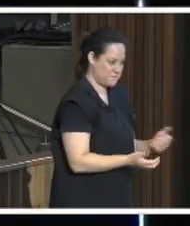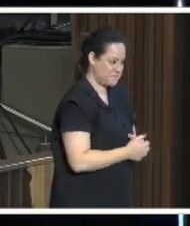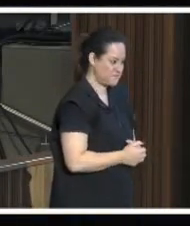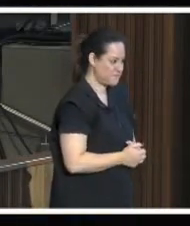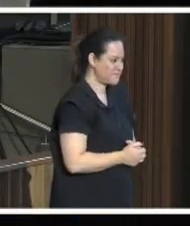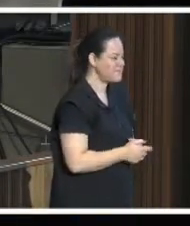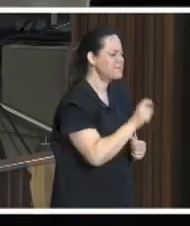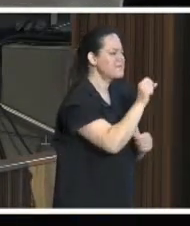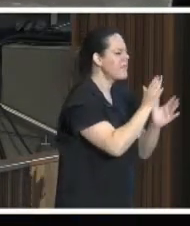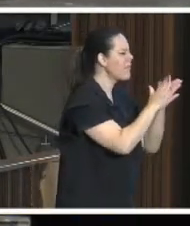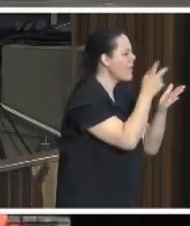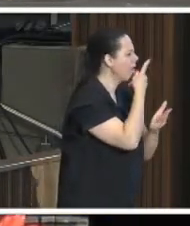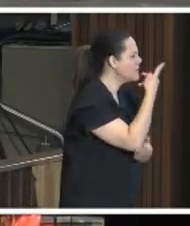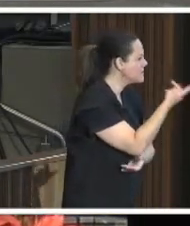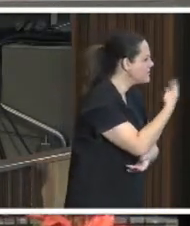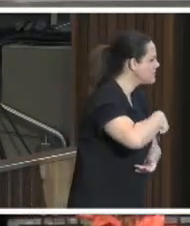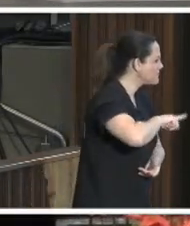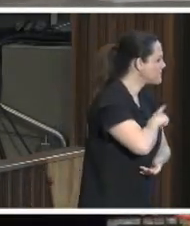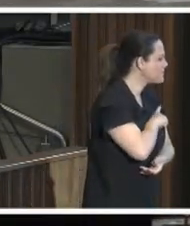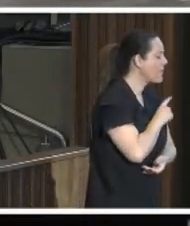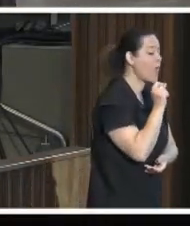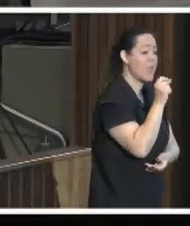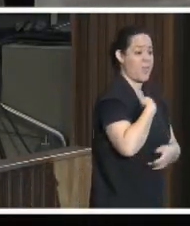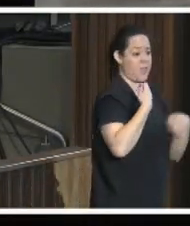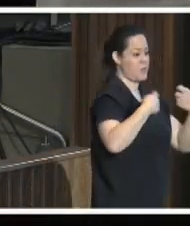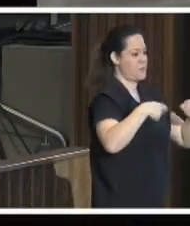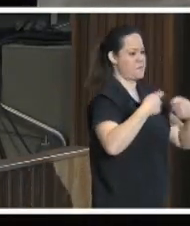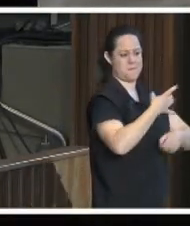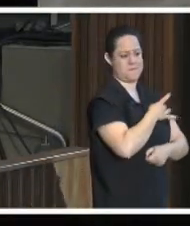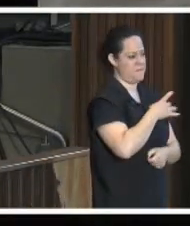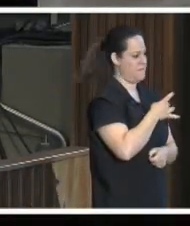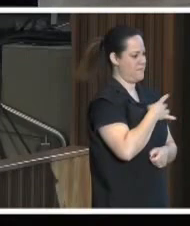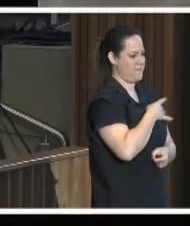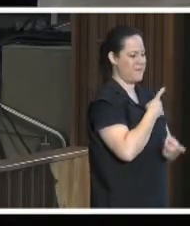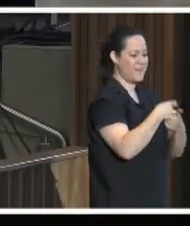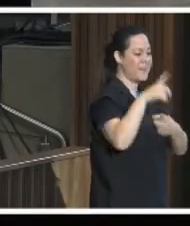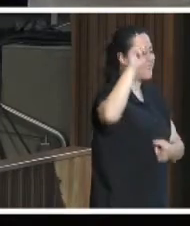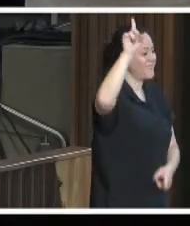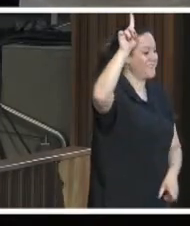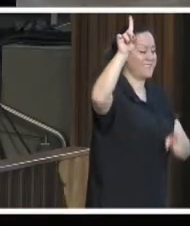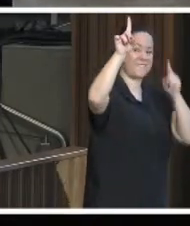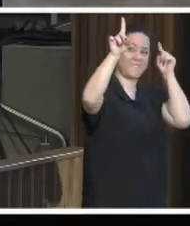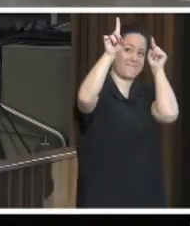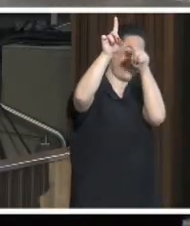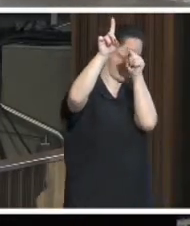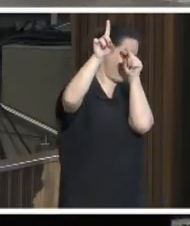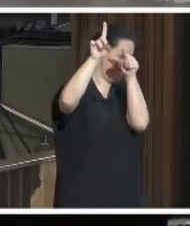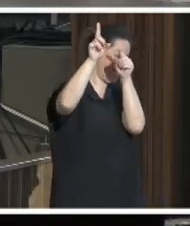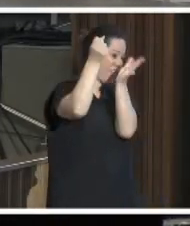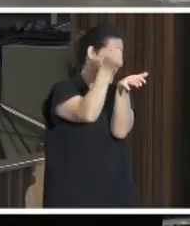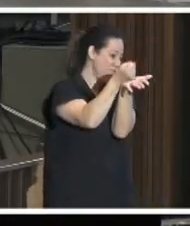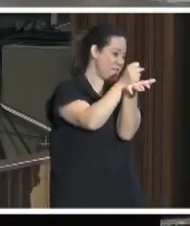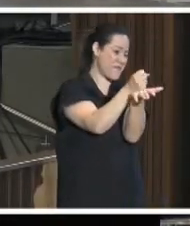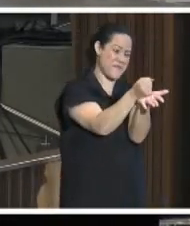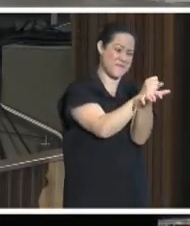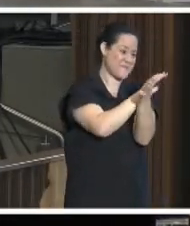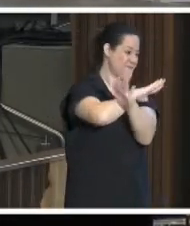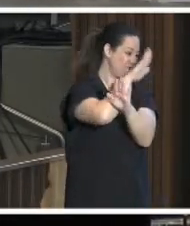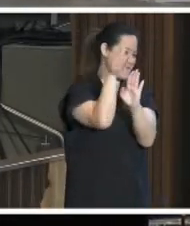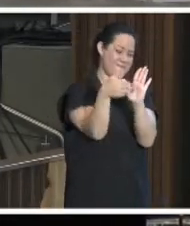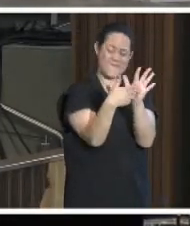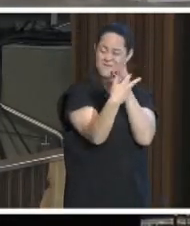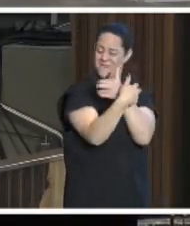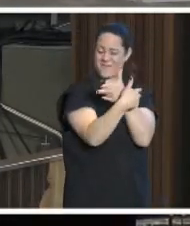O que a Bíblia está dizendo para a gente é que eu não preciso temer, porque Ele está no controle.